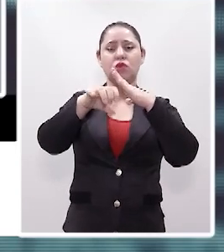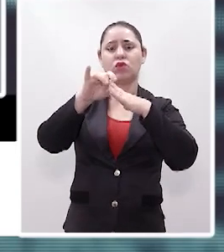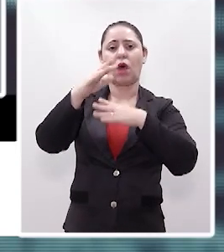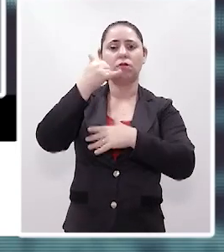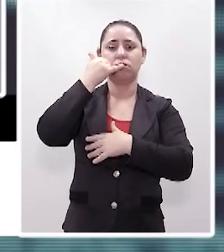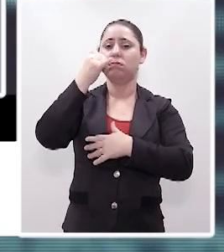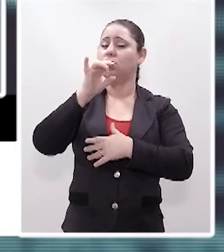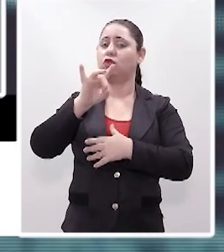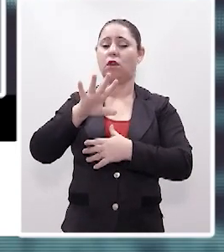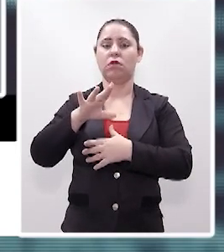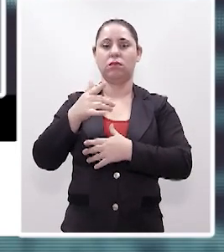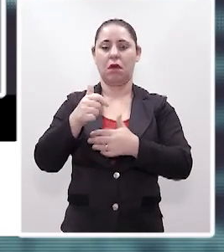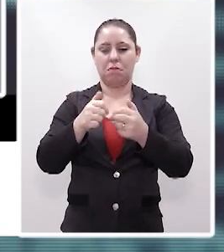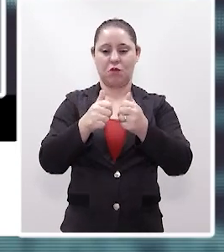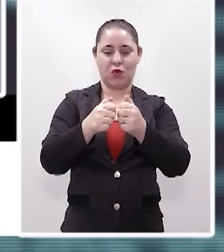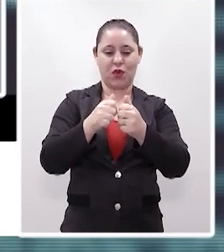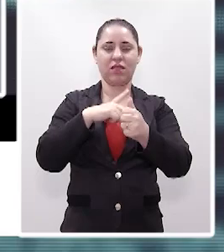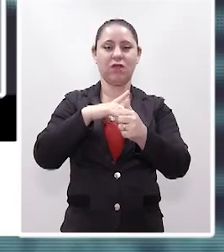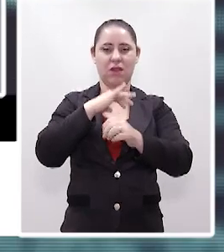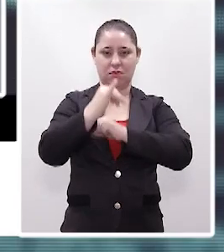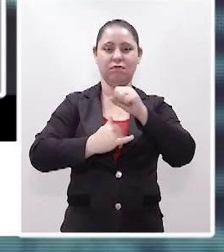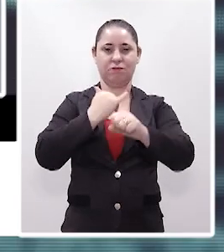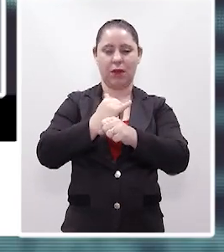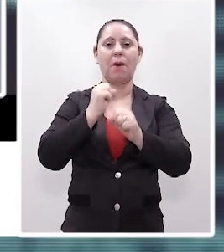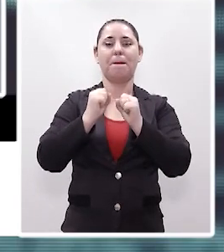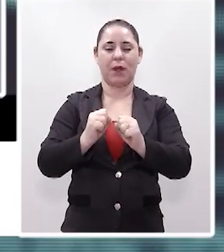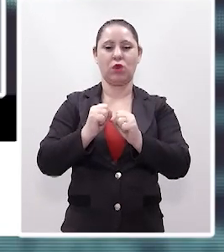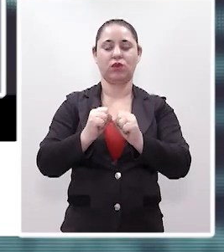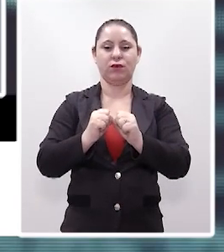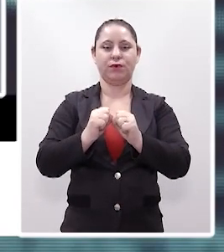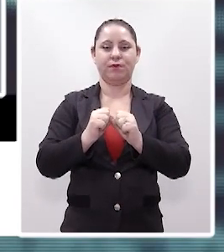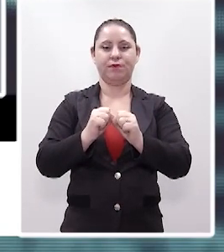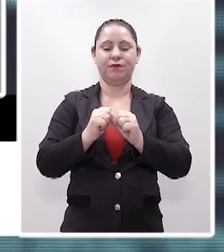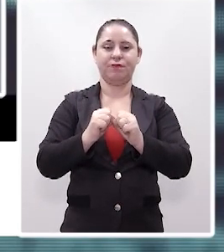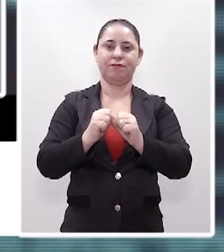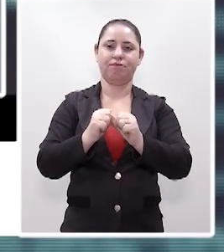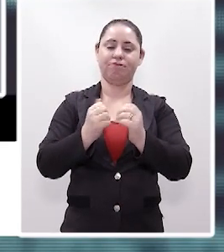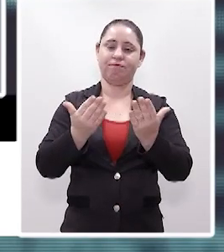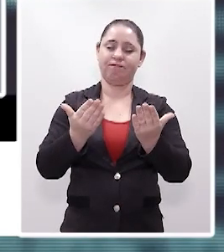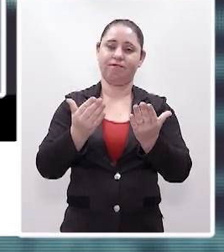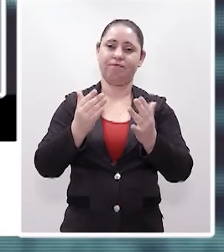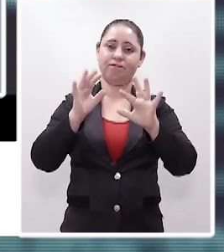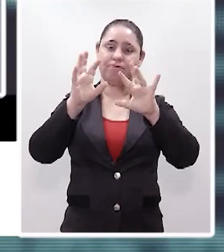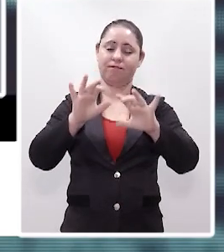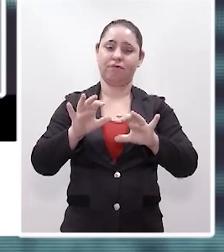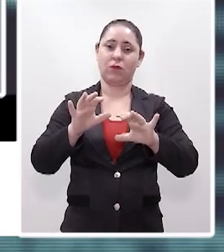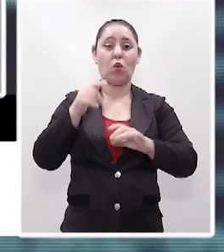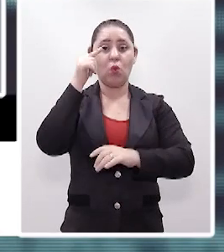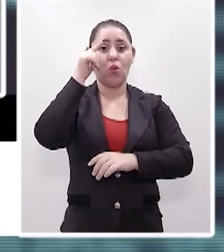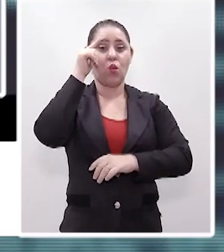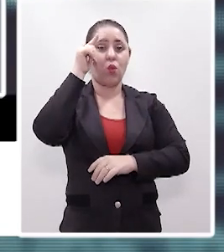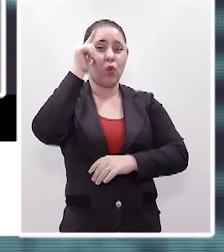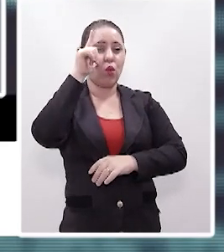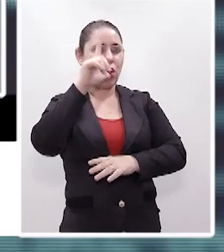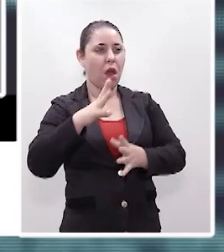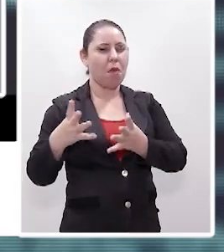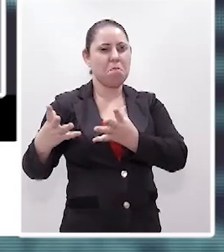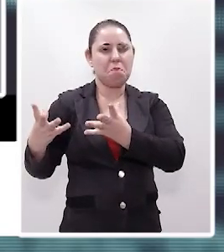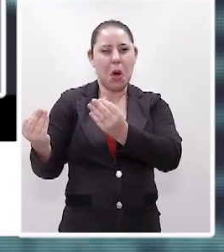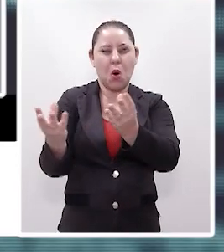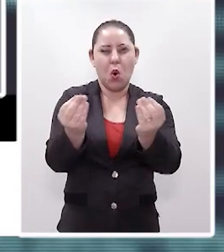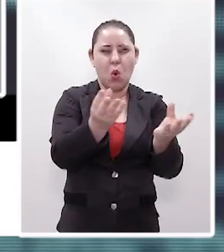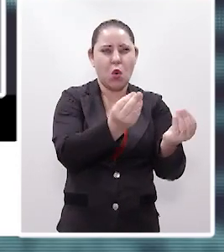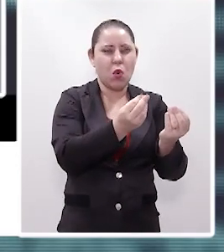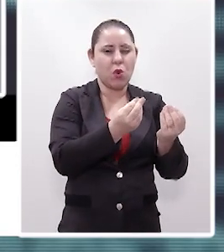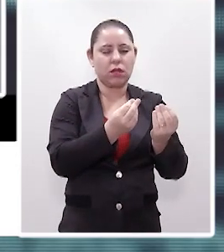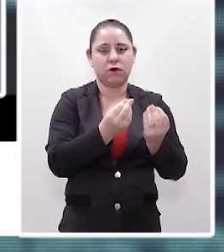mensagem e ligação, não é um aparelho que comporte esse tipo de plataforma. Aí tudo bem, ele conseguiu